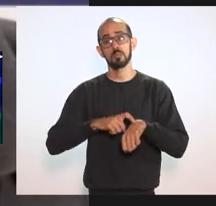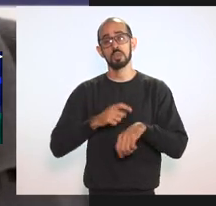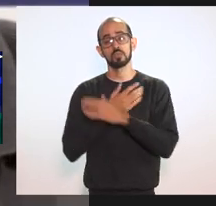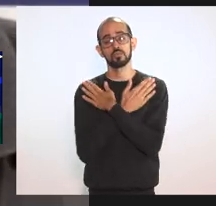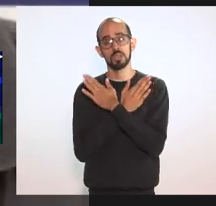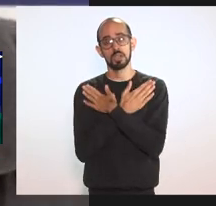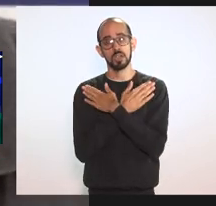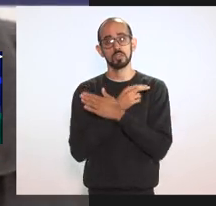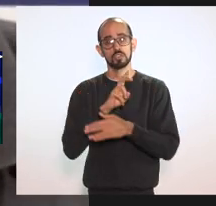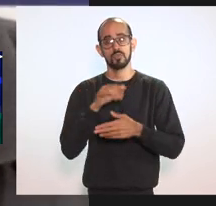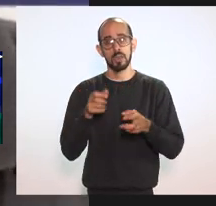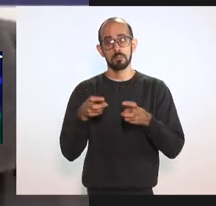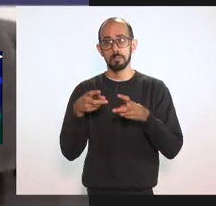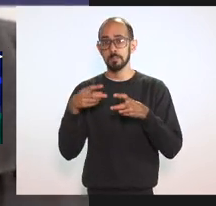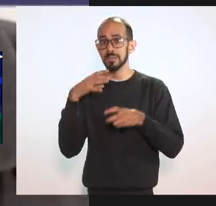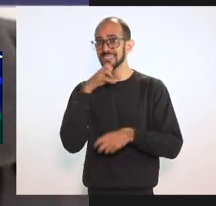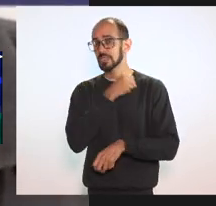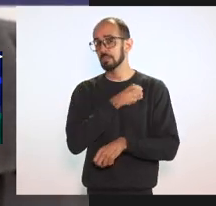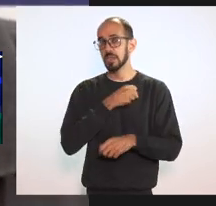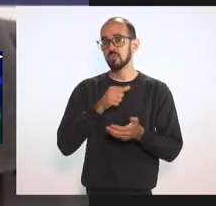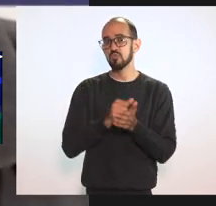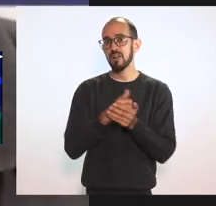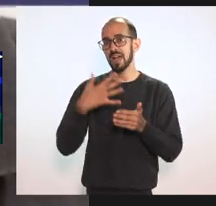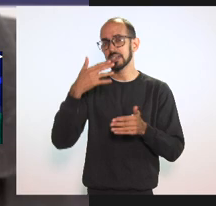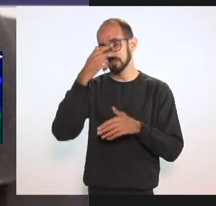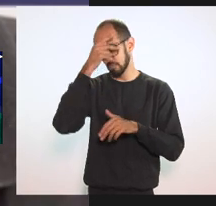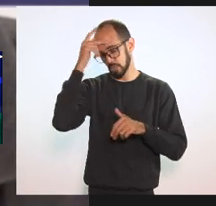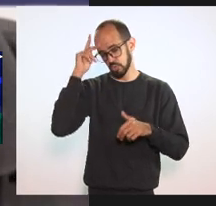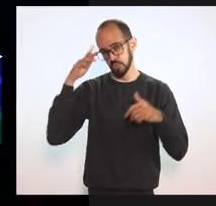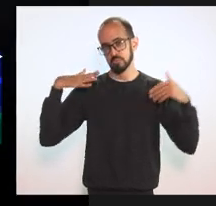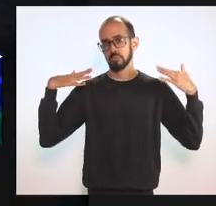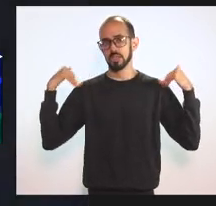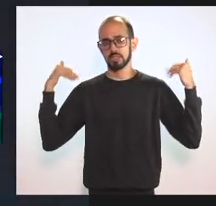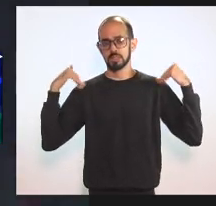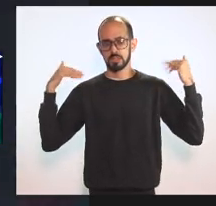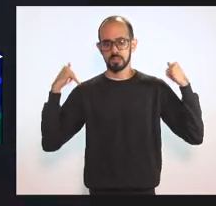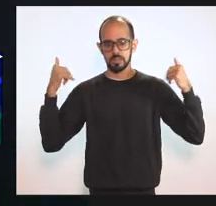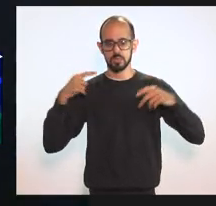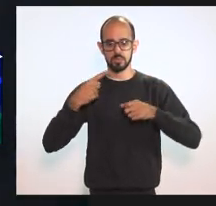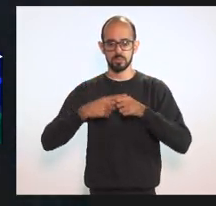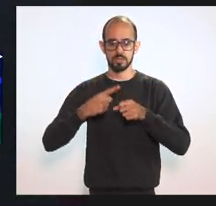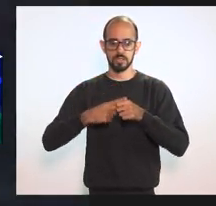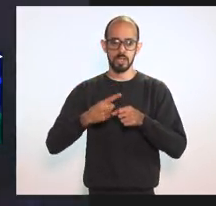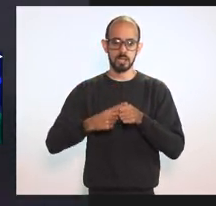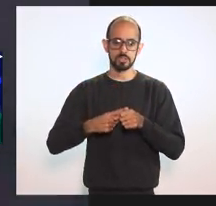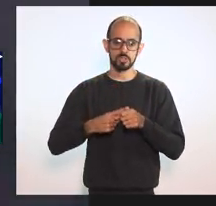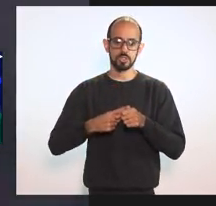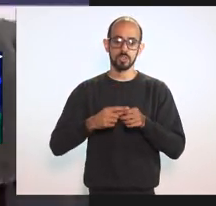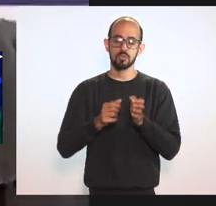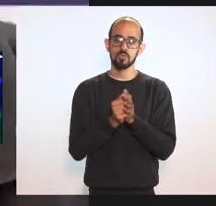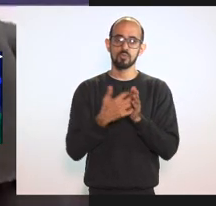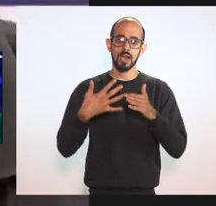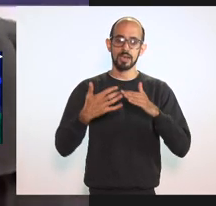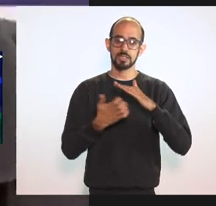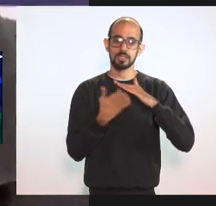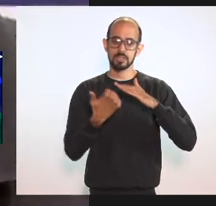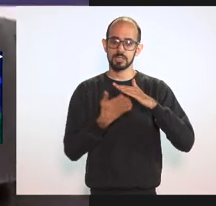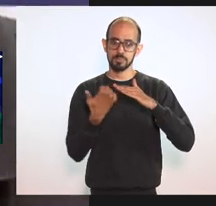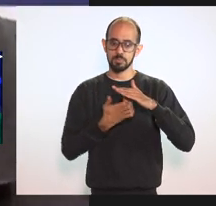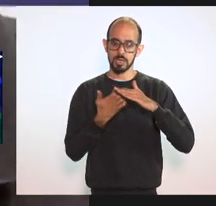muitas pessoas passeando perambulando de cidade que cidade que muitas dessas empresas que depende